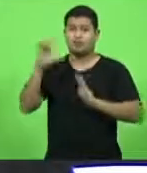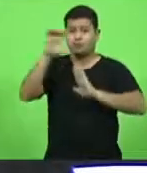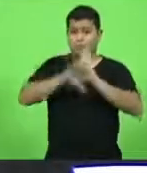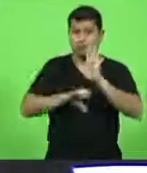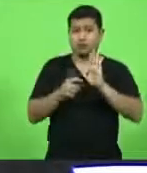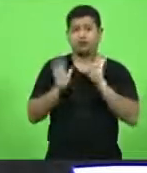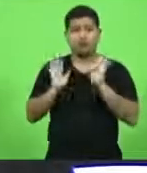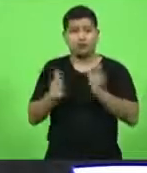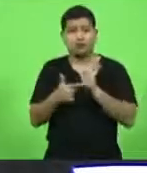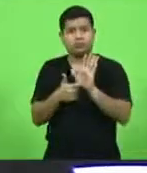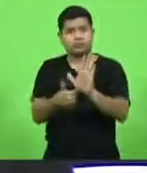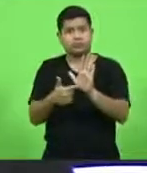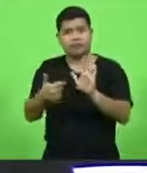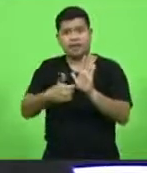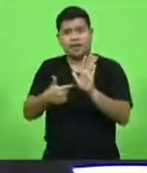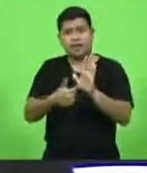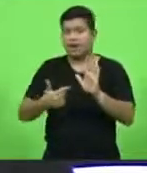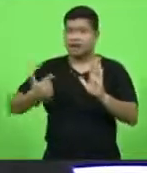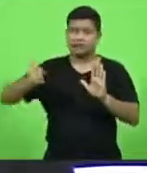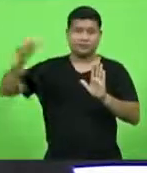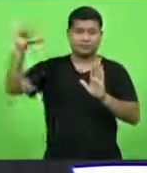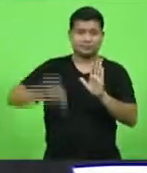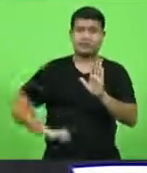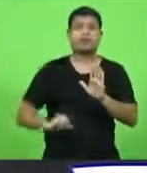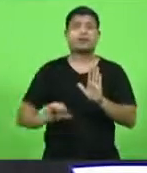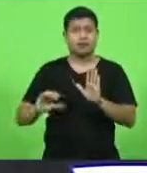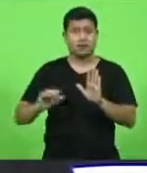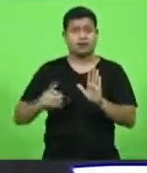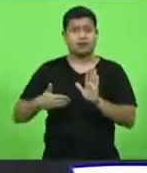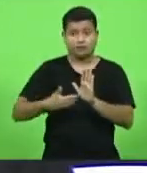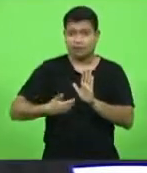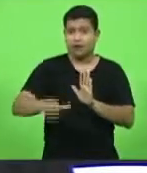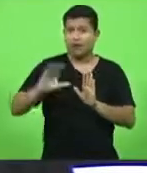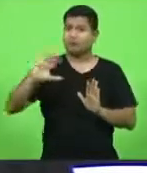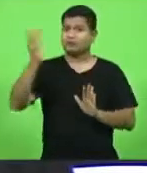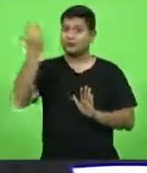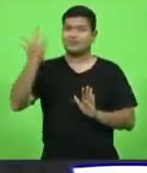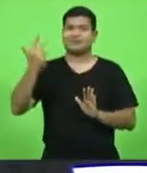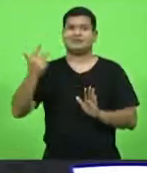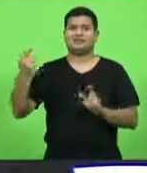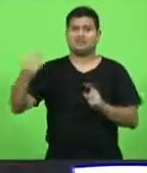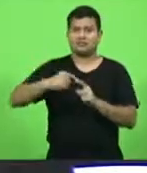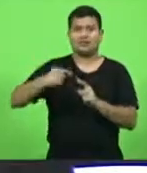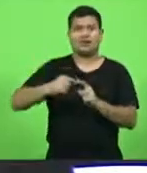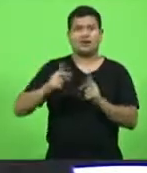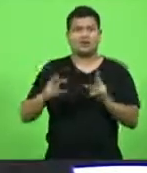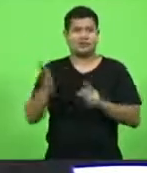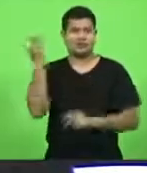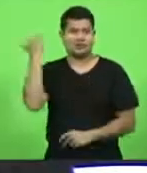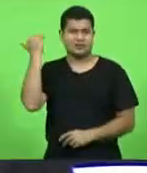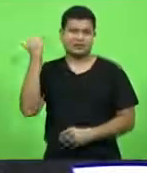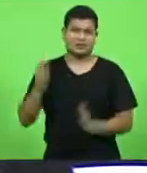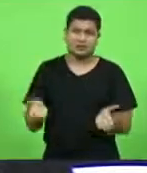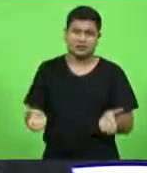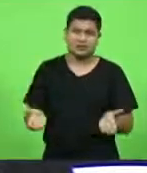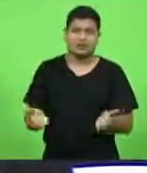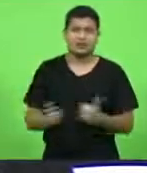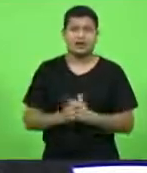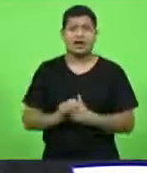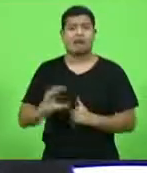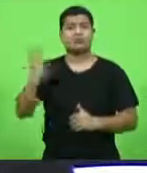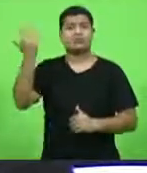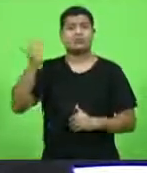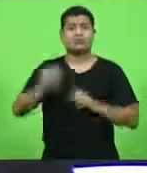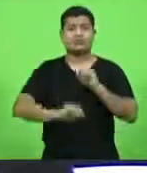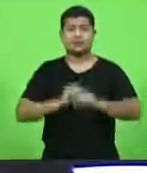mostrava algo que ela iria fazer aqui em Santa Catarina que são assim gerências e ainda o que que acontece o